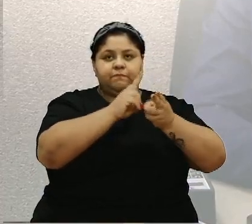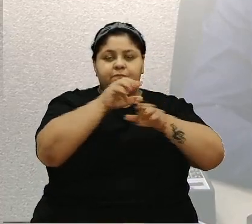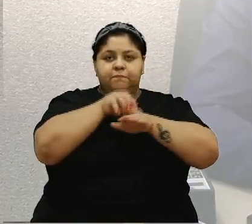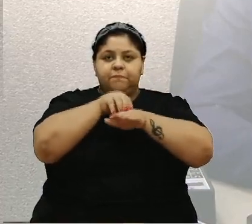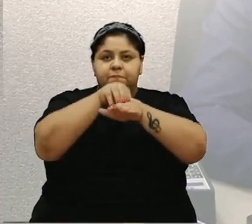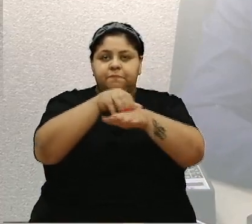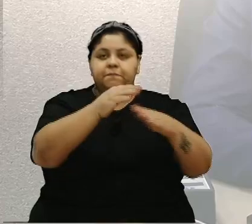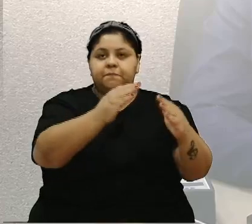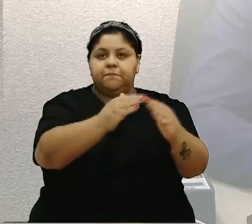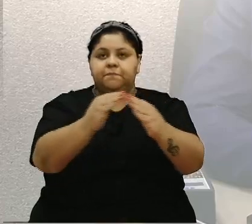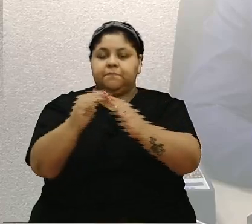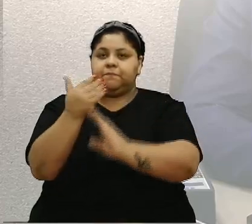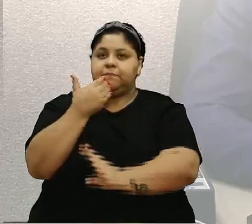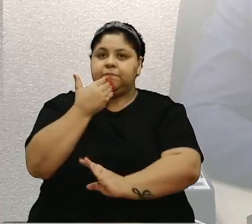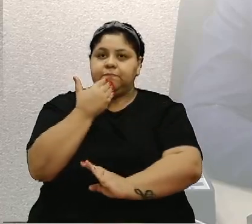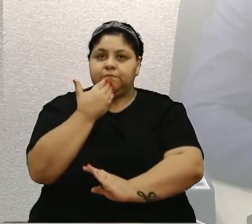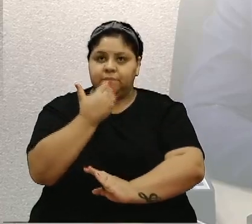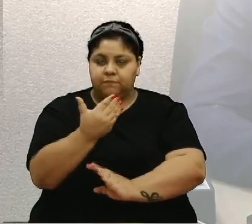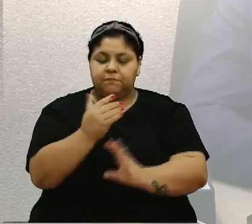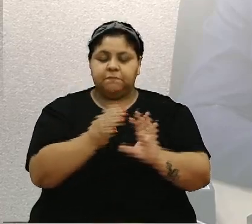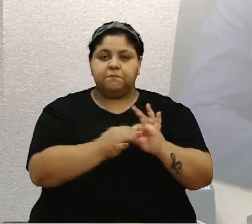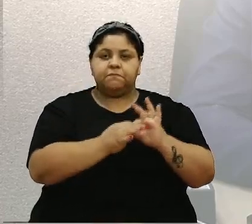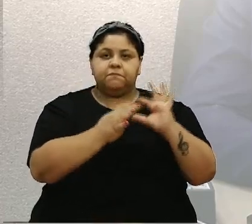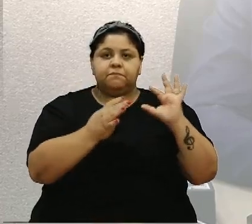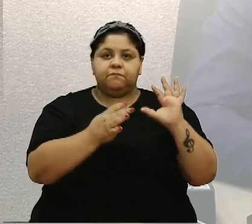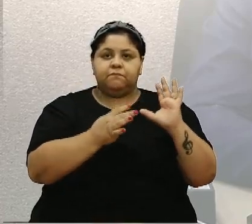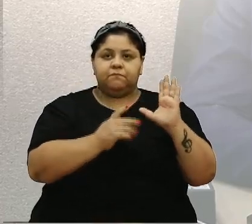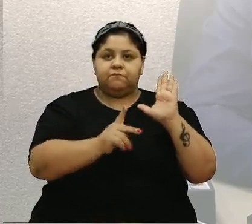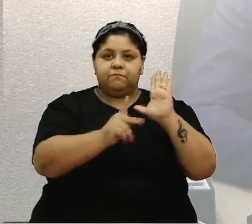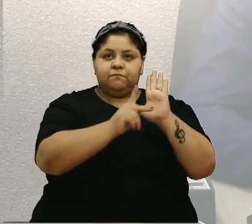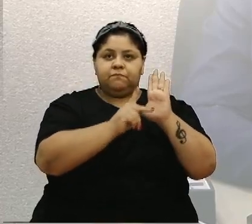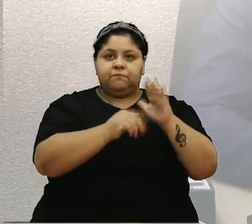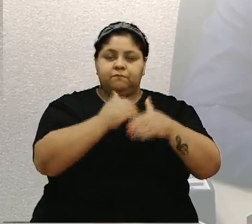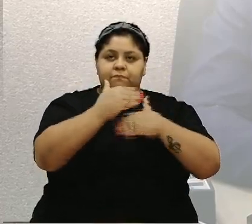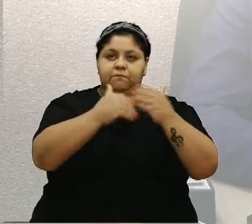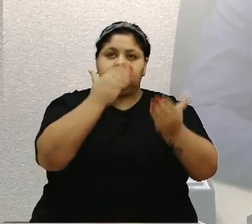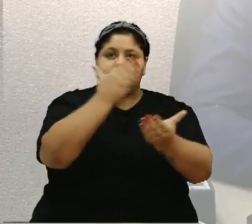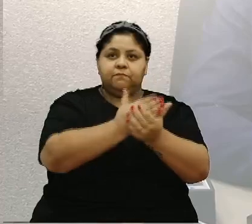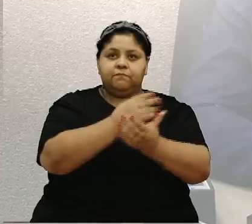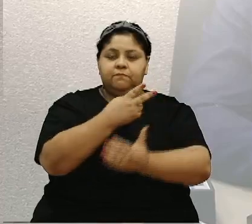e Habitação manifesta-se pelo parecer favorável ao processo número